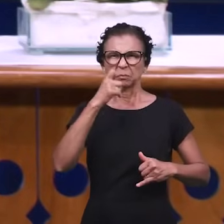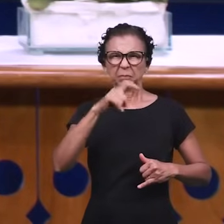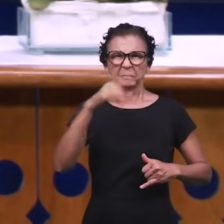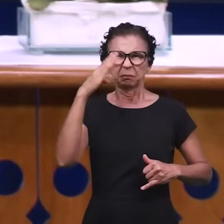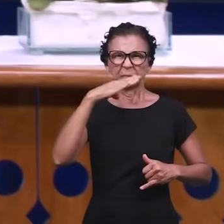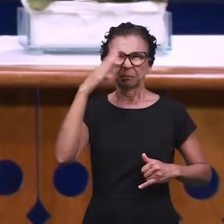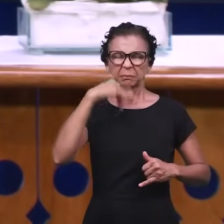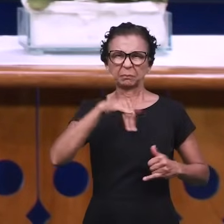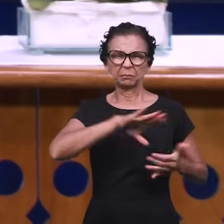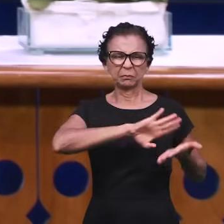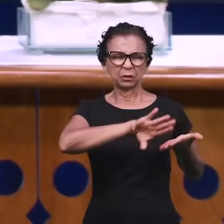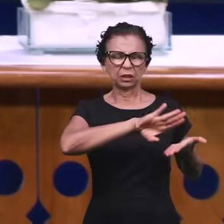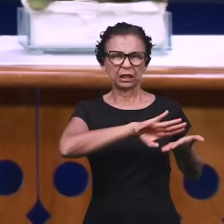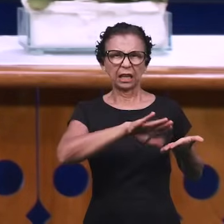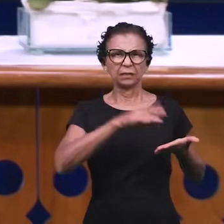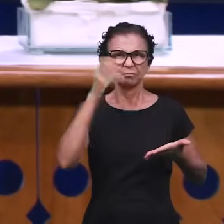também